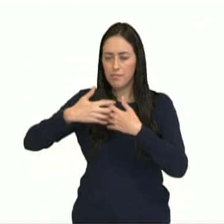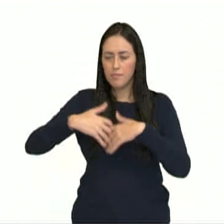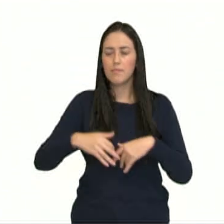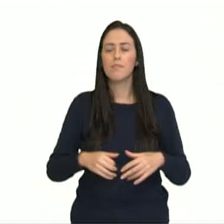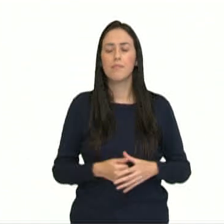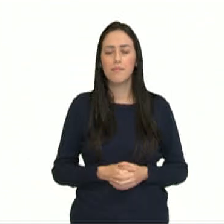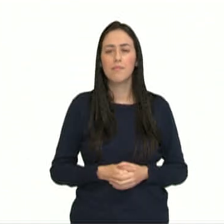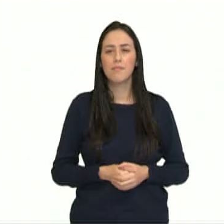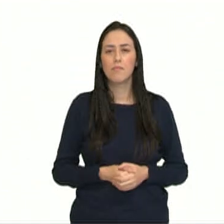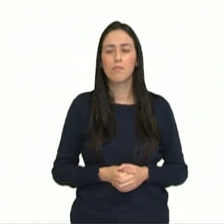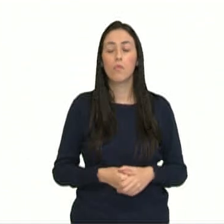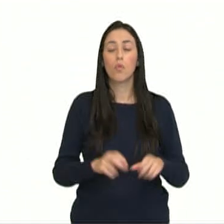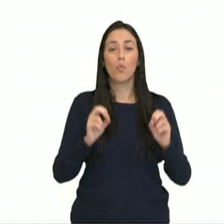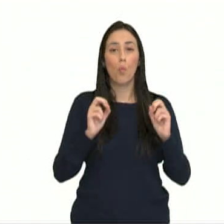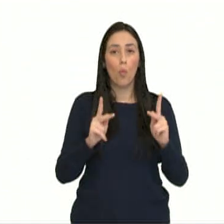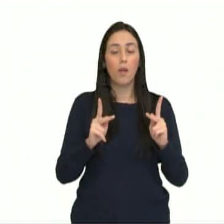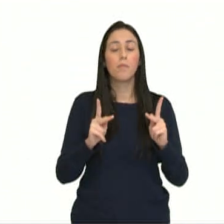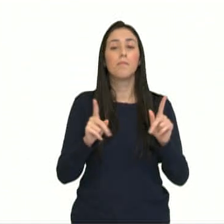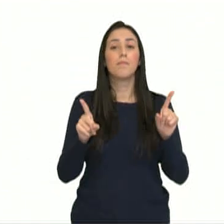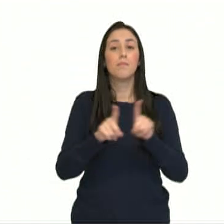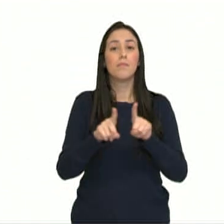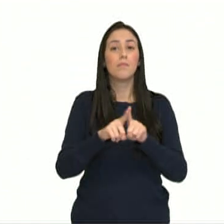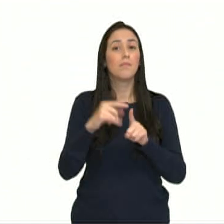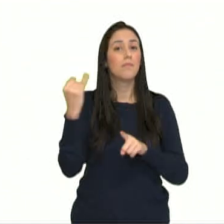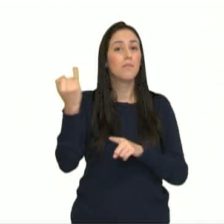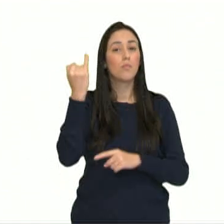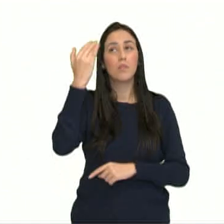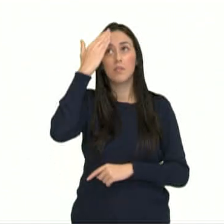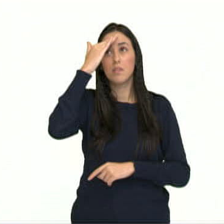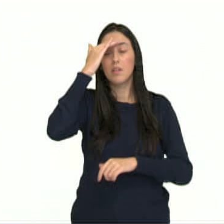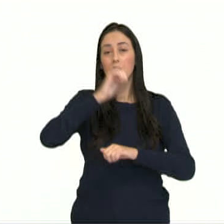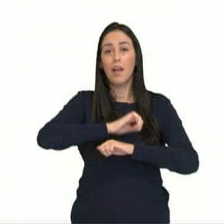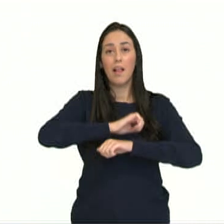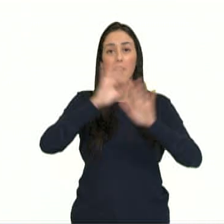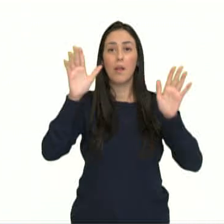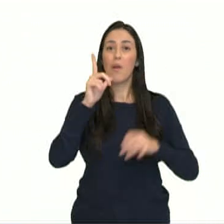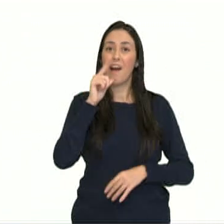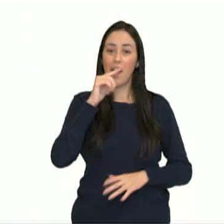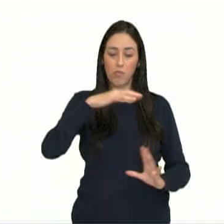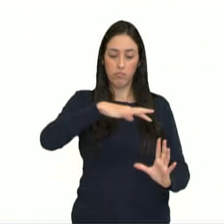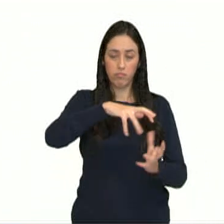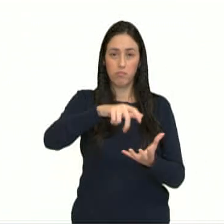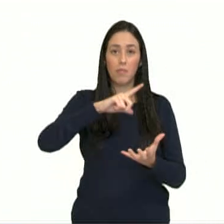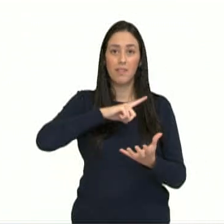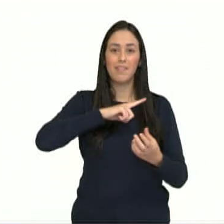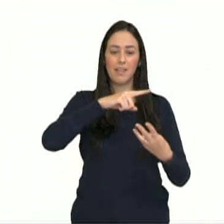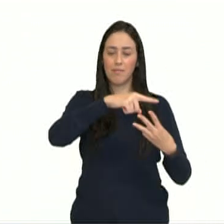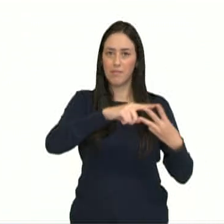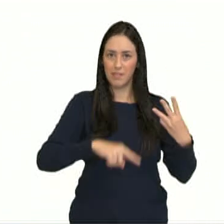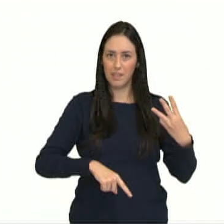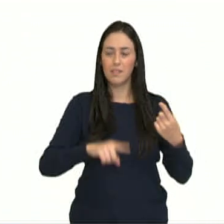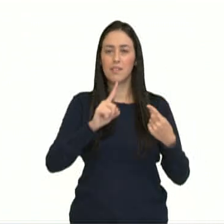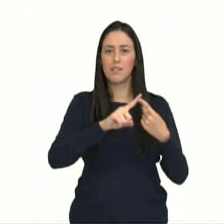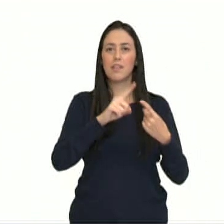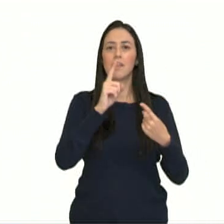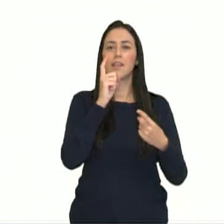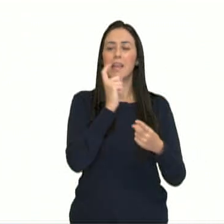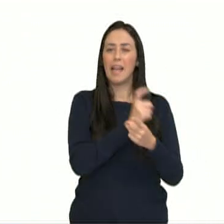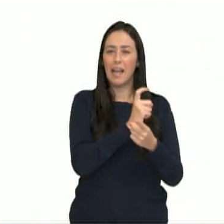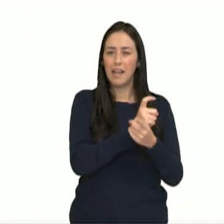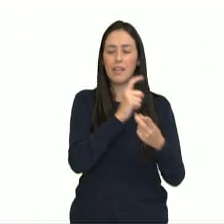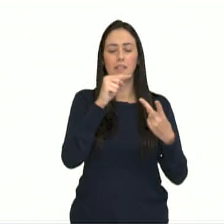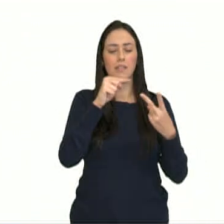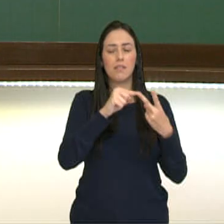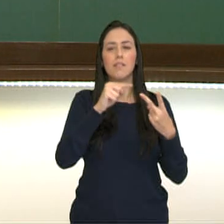dessa nossa reflexão, a gente também tem que ter muito claro que a água encontra-se no nosso planeta em 3 estados físicos, sólido, líquido e